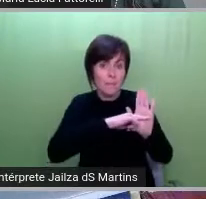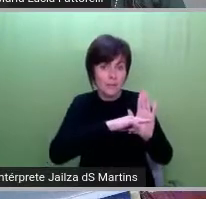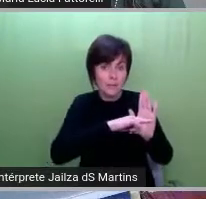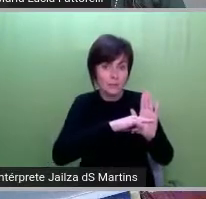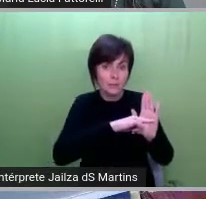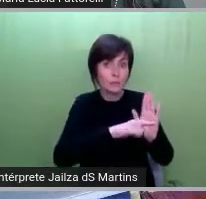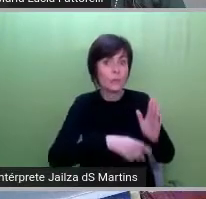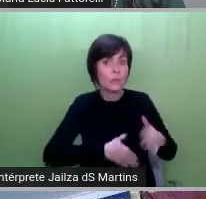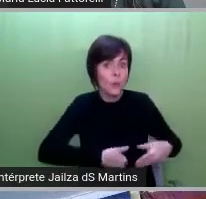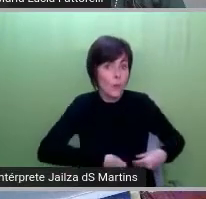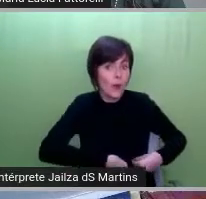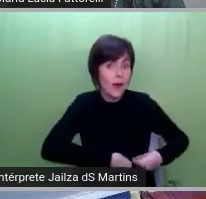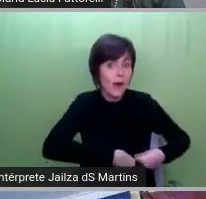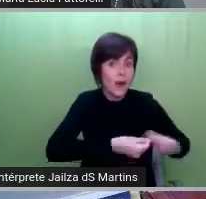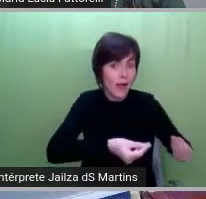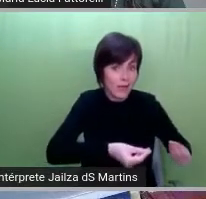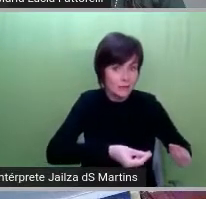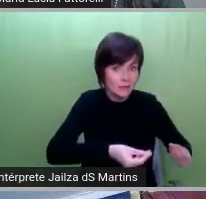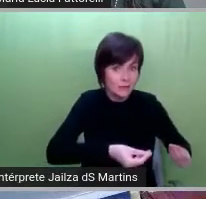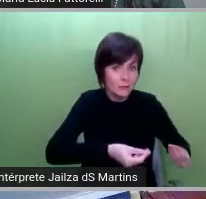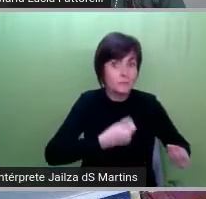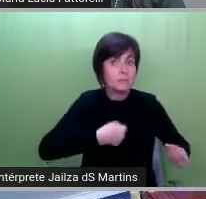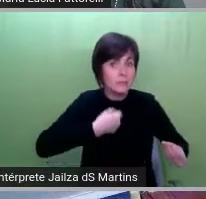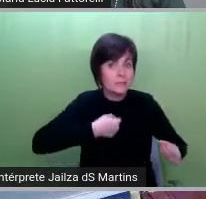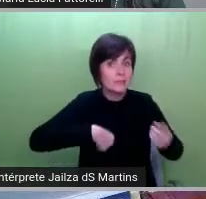positiva, tem que dar um superávit.